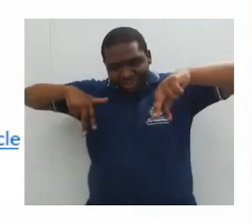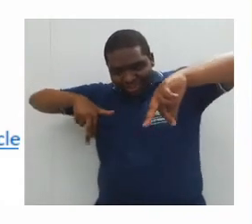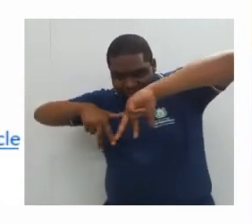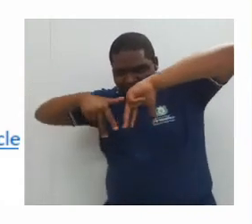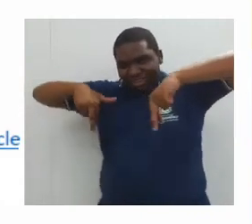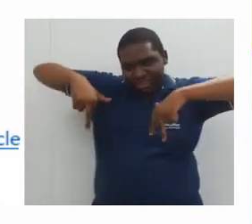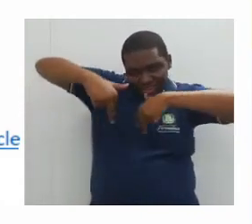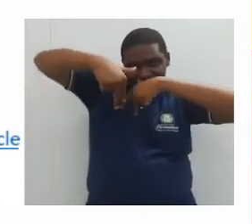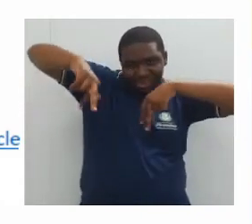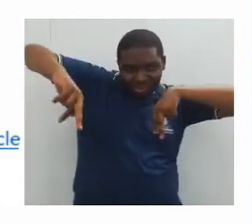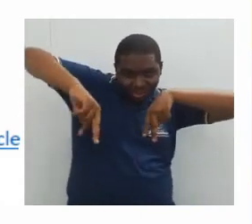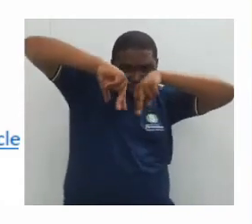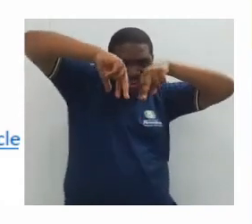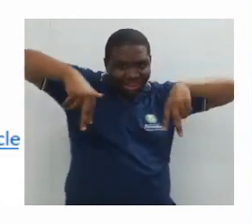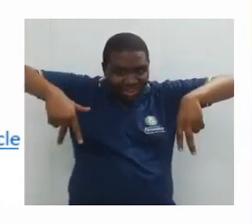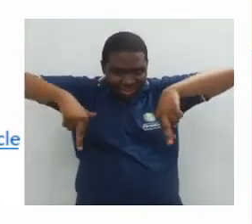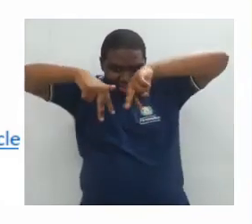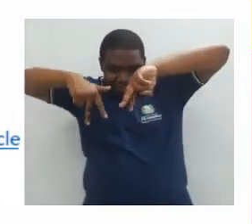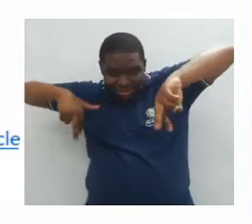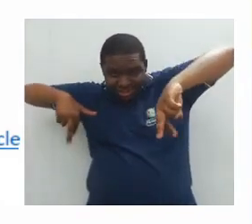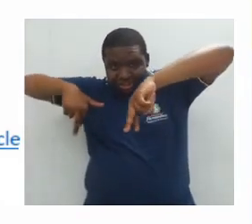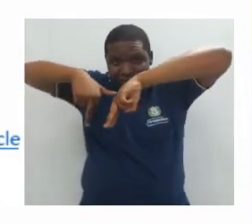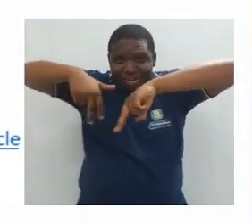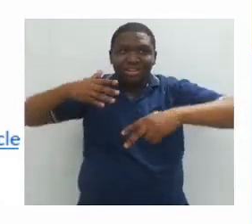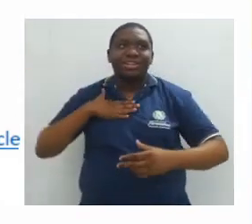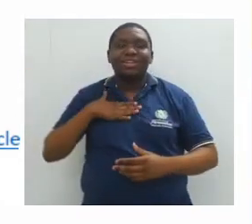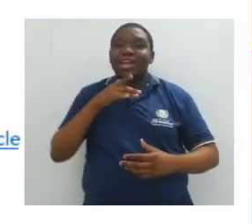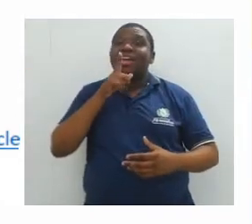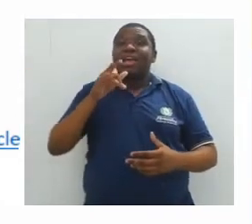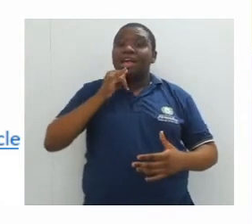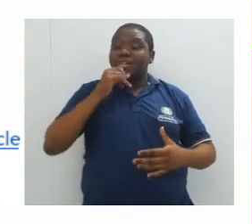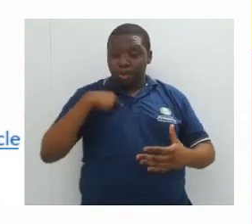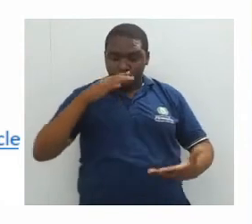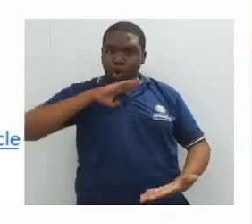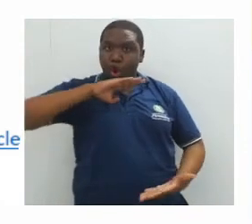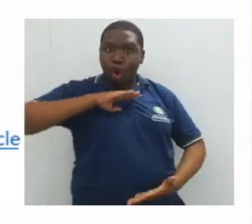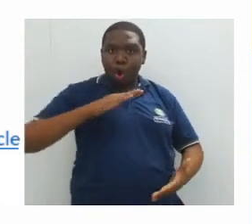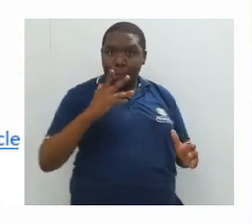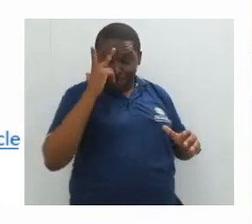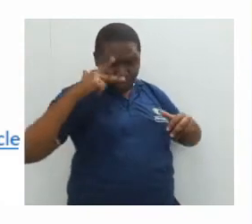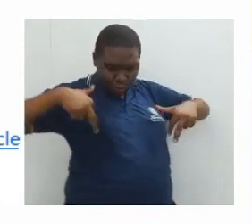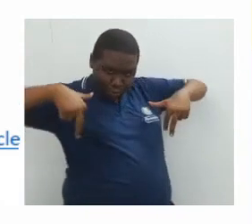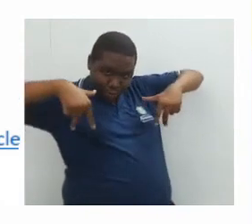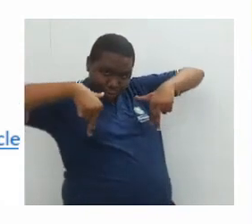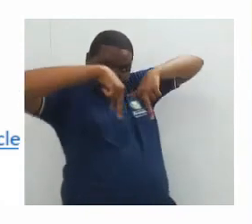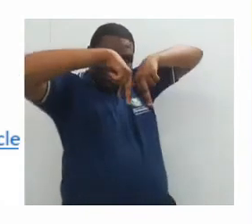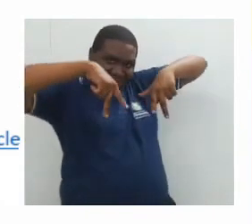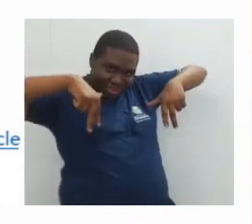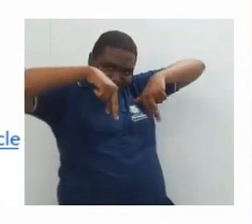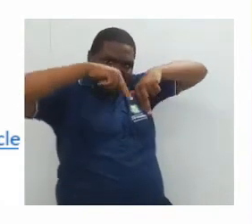a umbingada nada mais é do passo, da projeção do quadril entre duas pessoas.